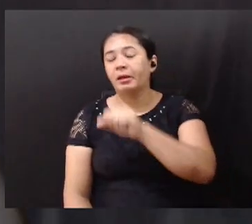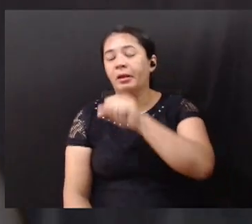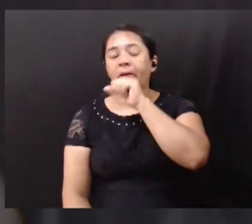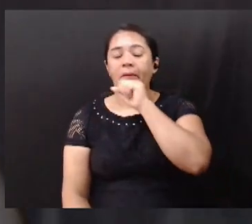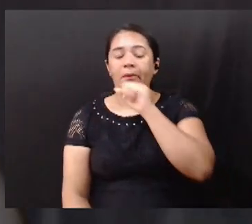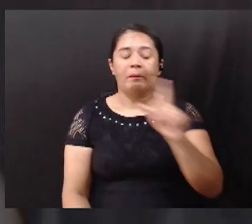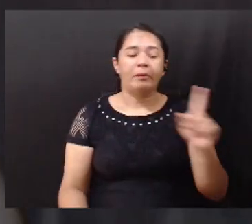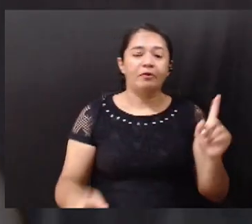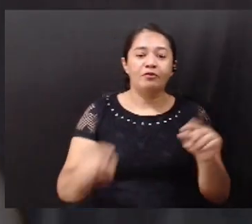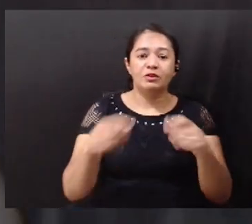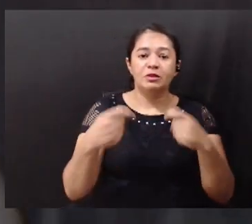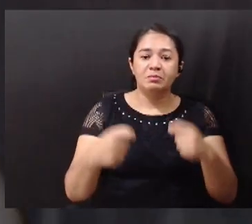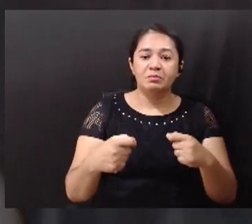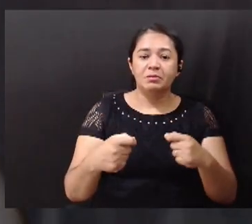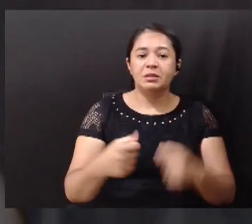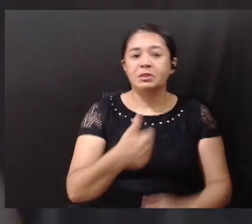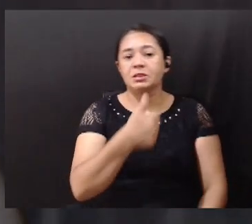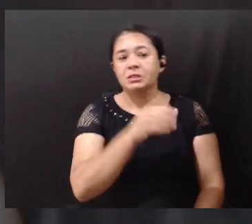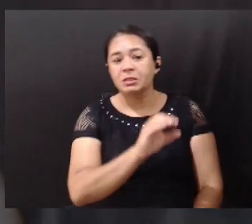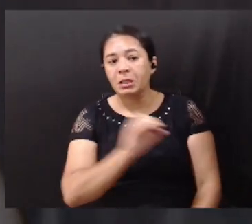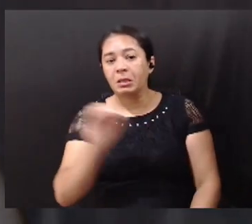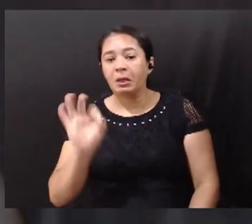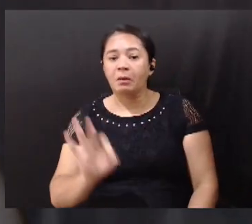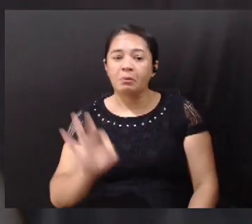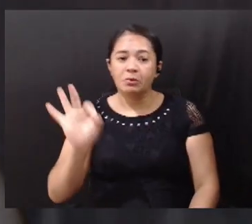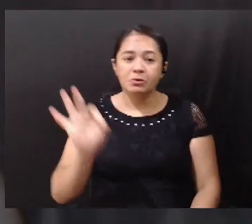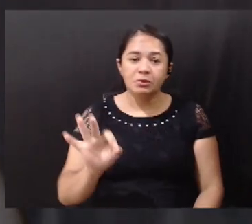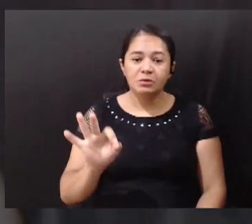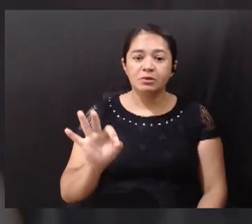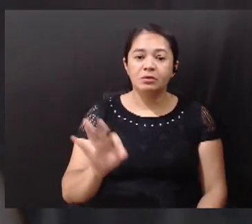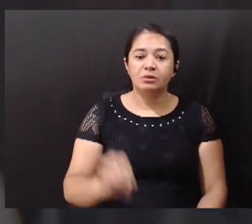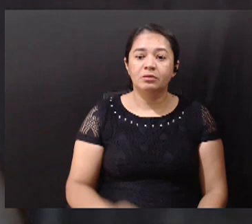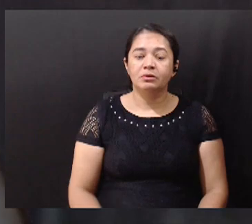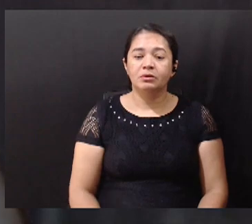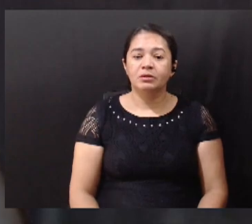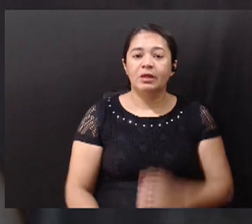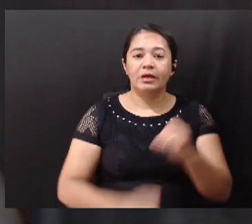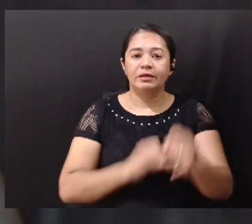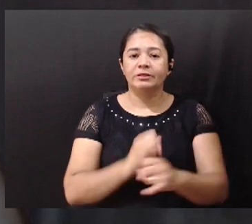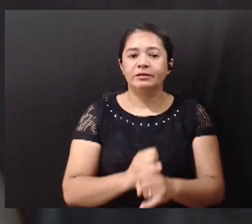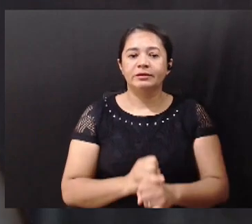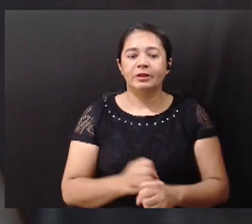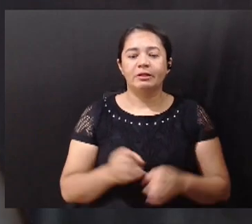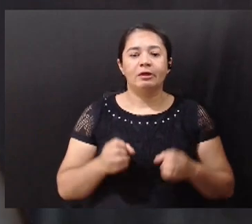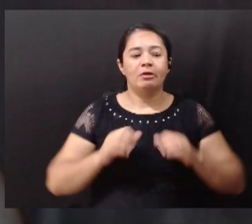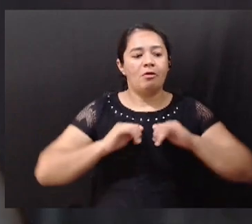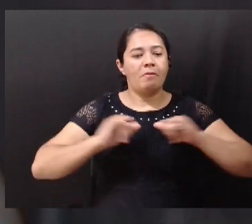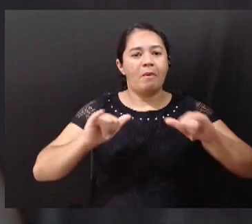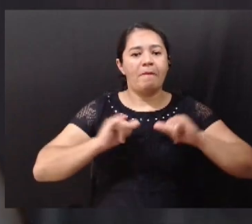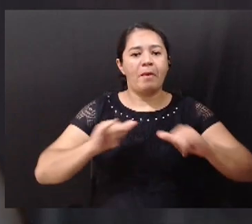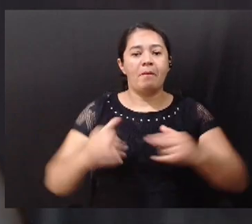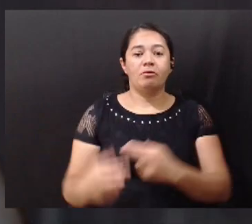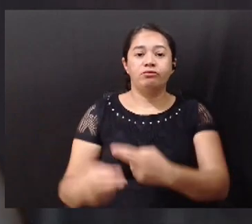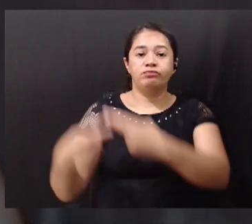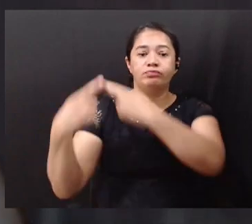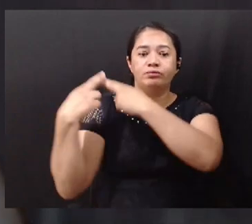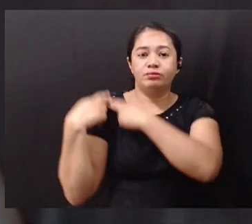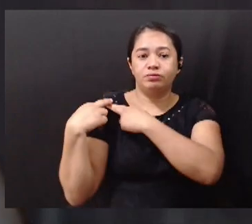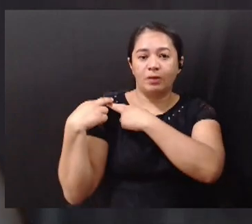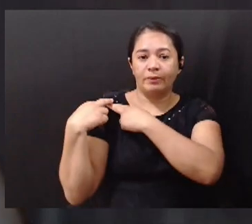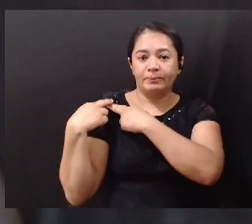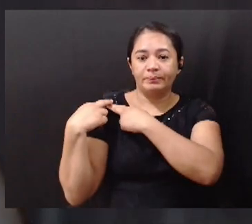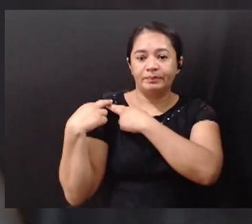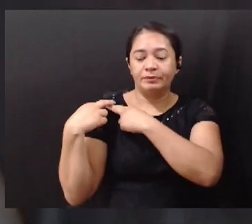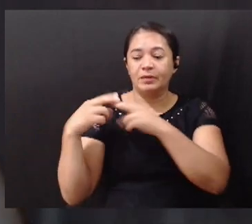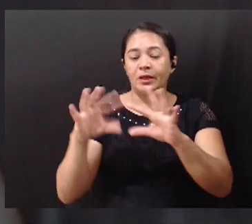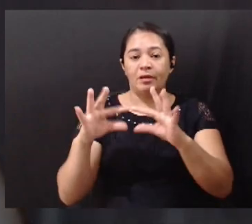você tem que ser 100%, e a internet joga muito essa responsabilidade em cima da família,